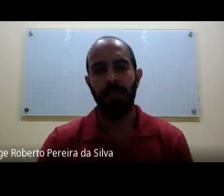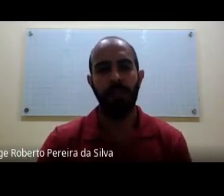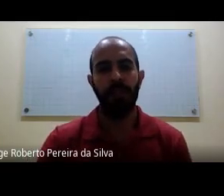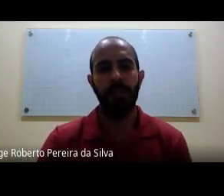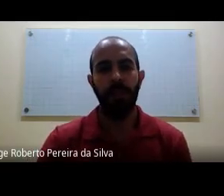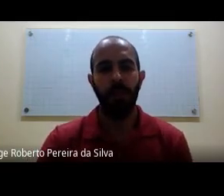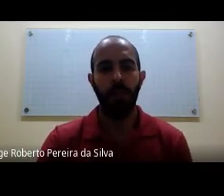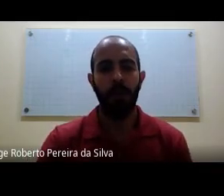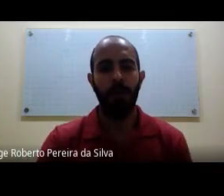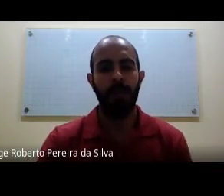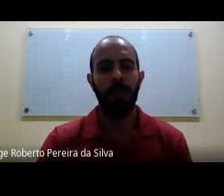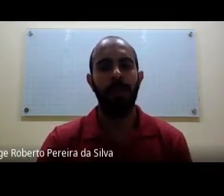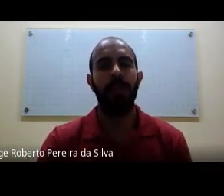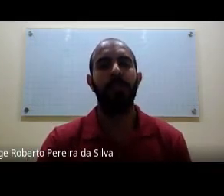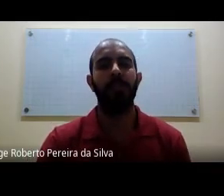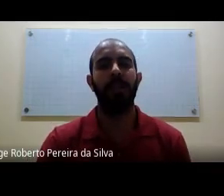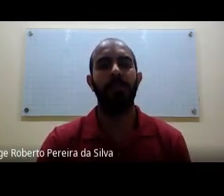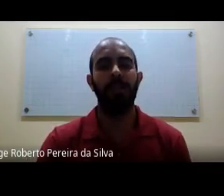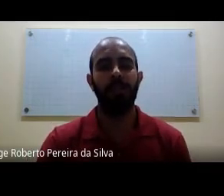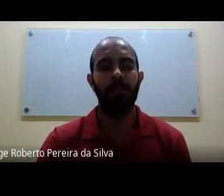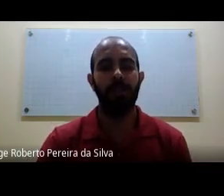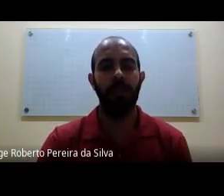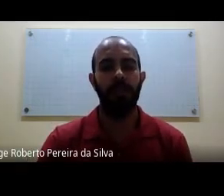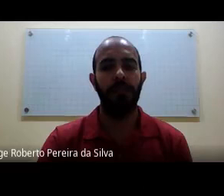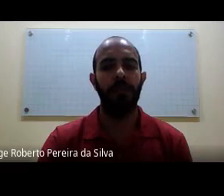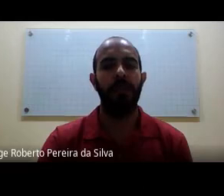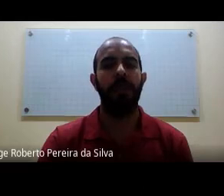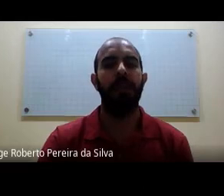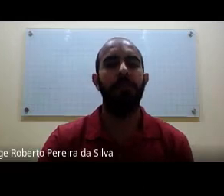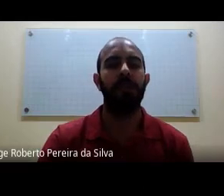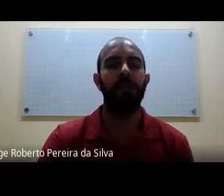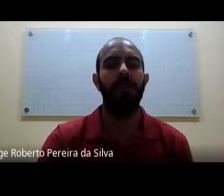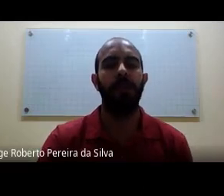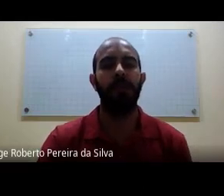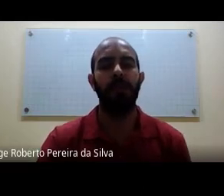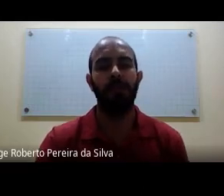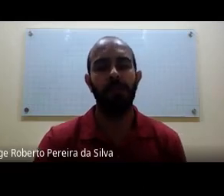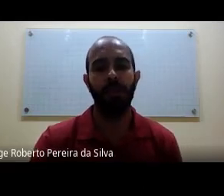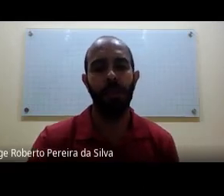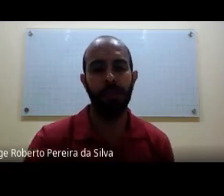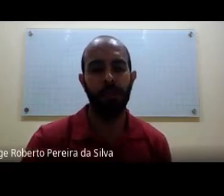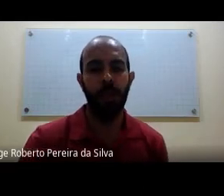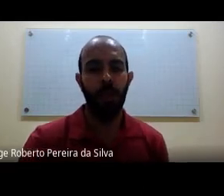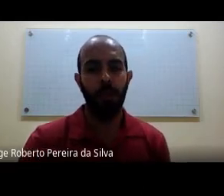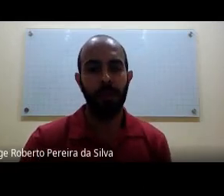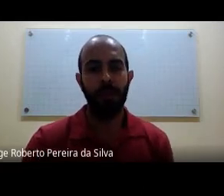lateral dessa nossa espira, o campo magnético ele está direcionado para cima e a nossa força aqui ela está apontando exatamente na direção do eixo